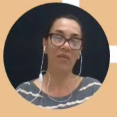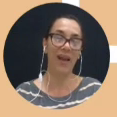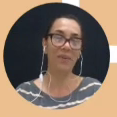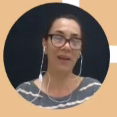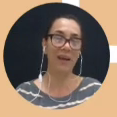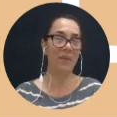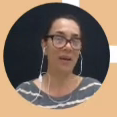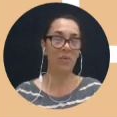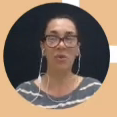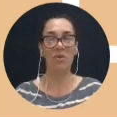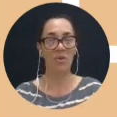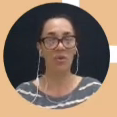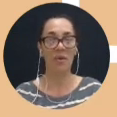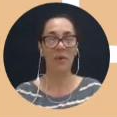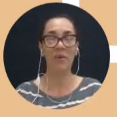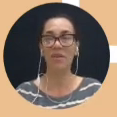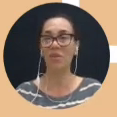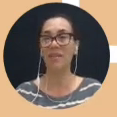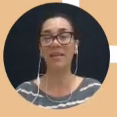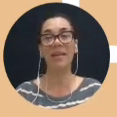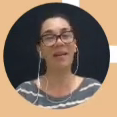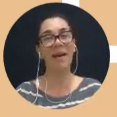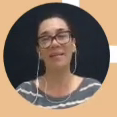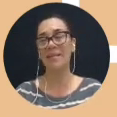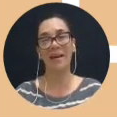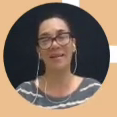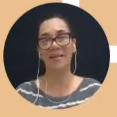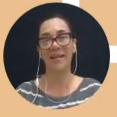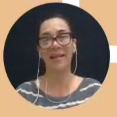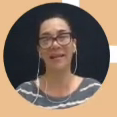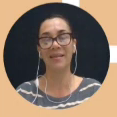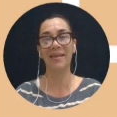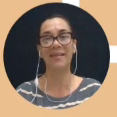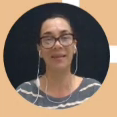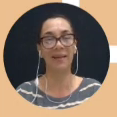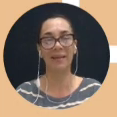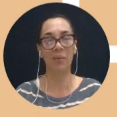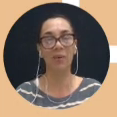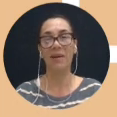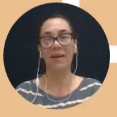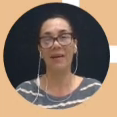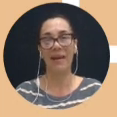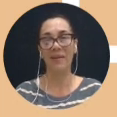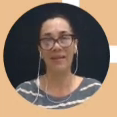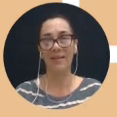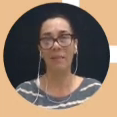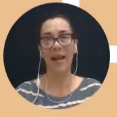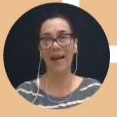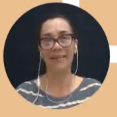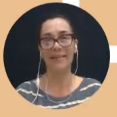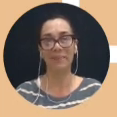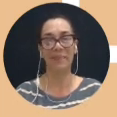ir, que é um verbo, né? Os outros todos são preposições que as crianças decidem, então, que devem